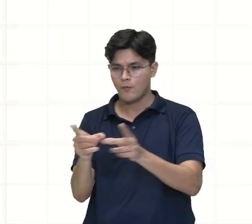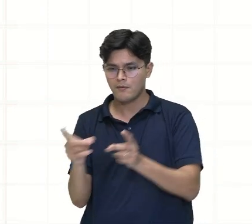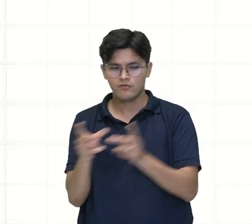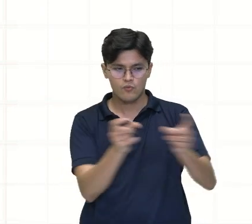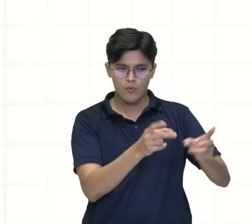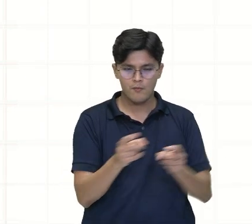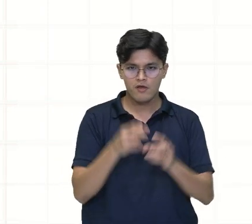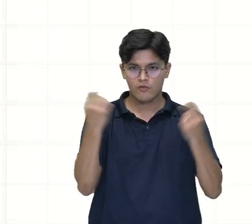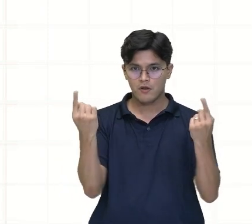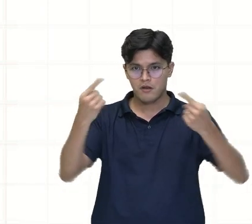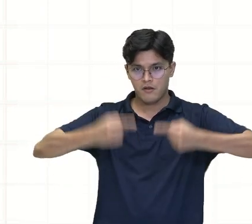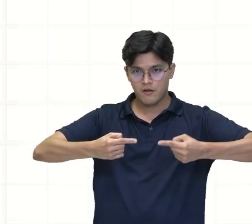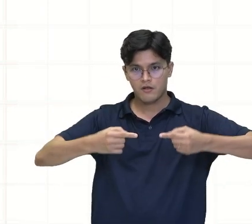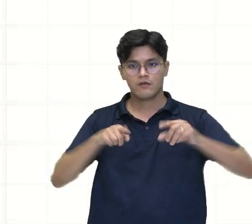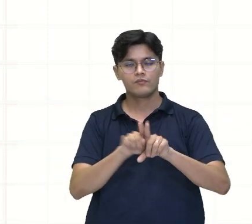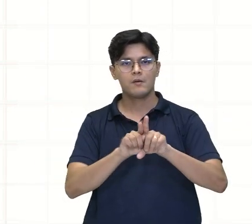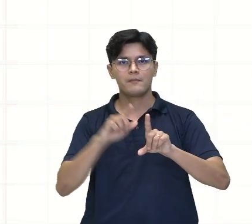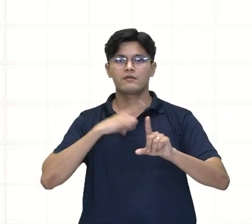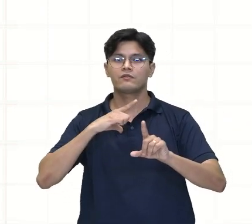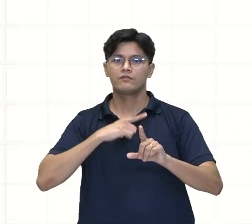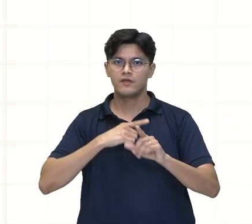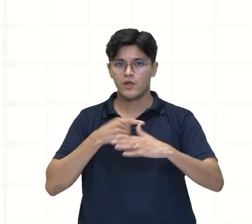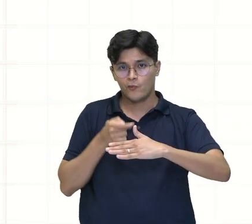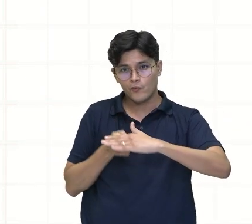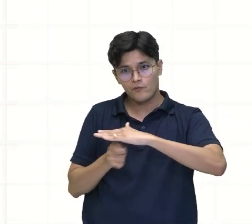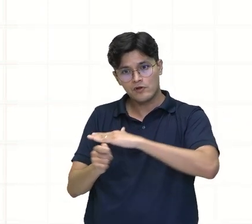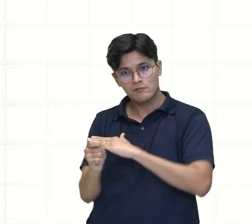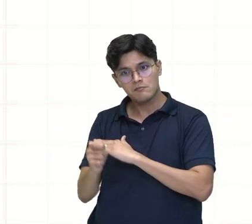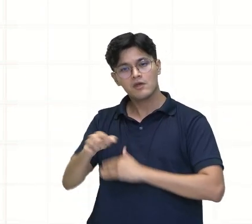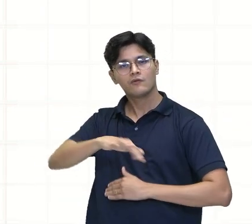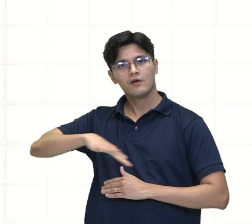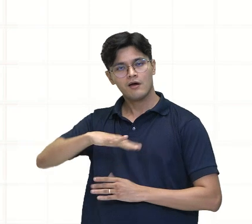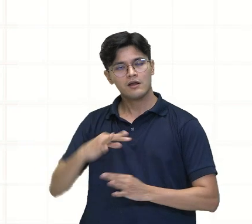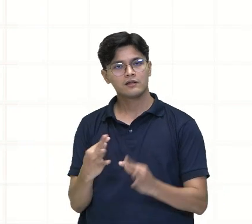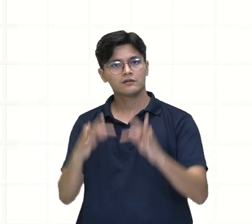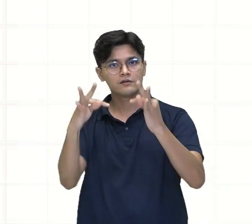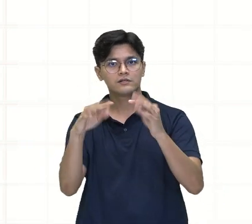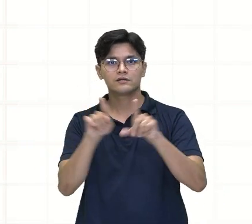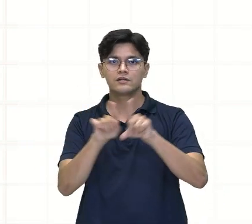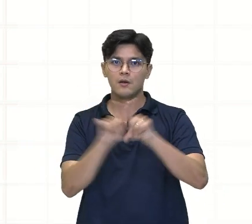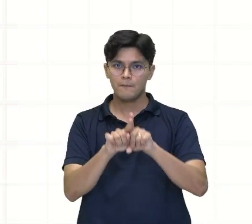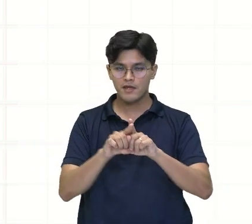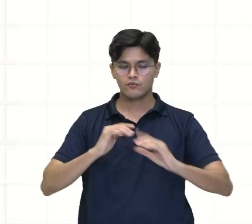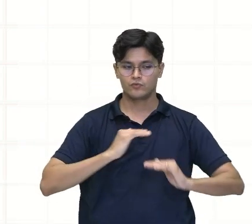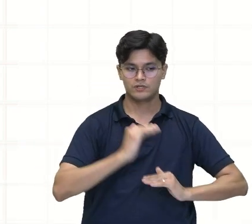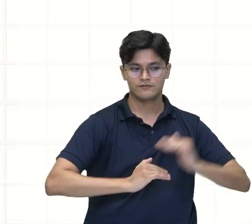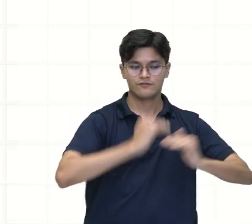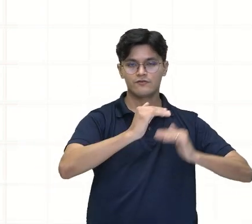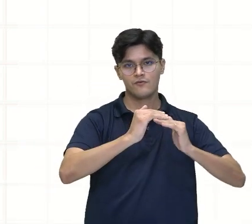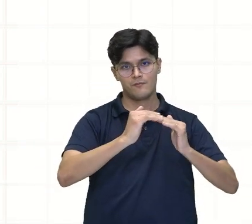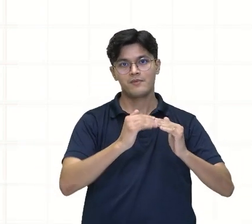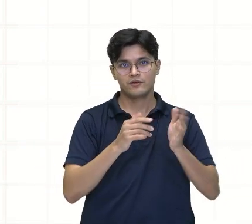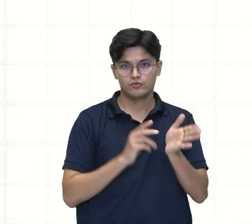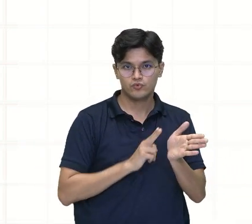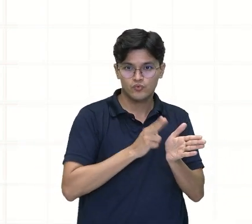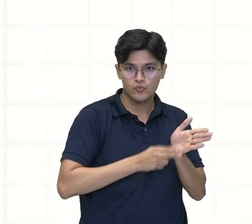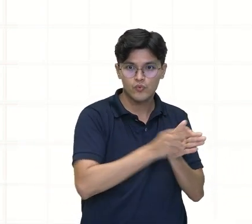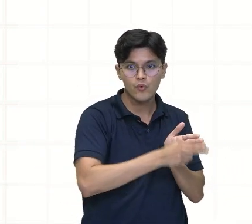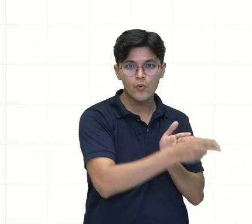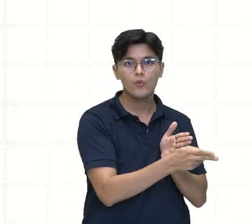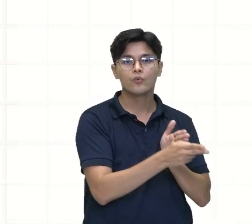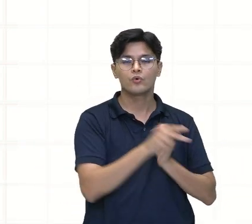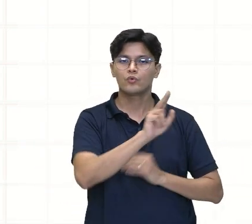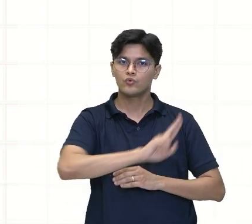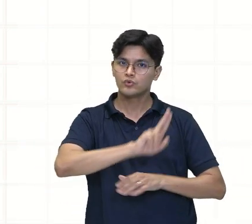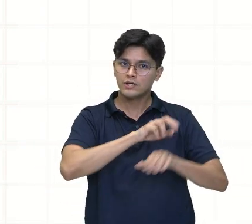temos investimentos em tecnologias e o desenvolvimento do transporte ferroviário, que era por onde escoavam os produtos